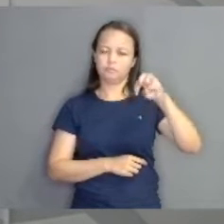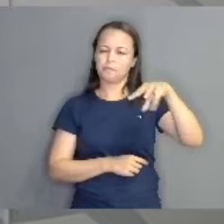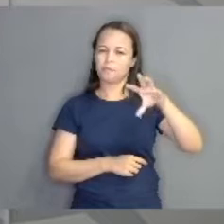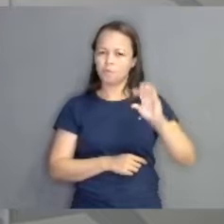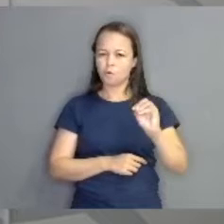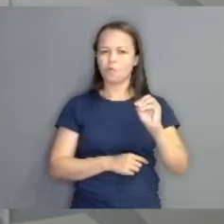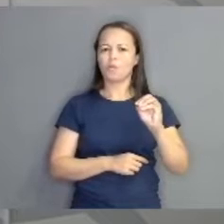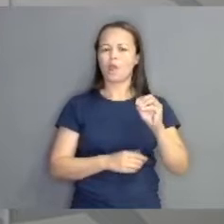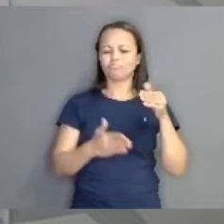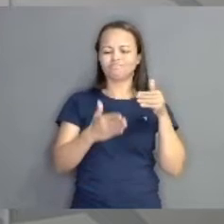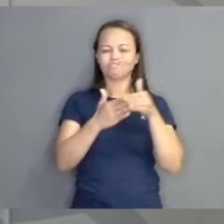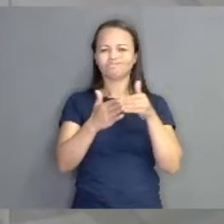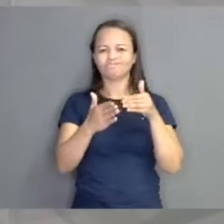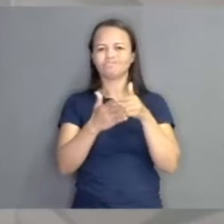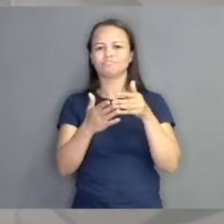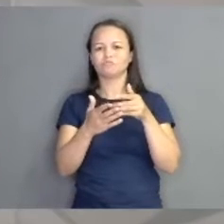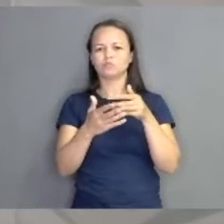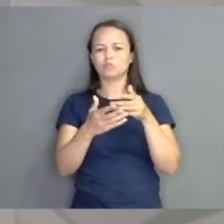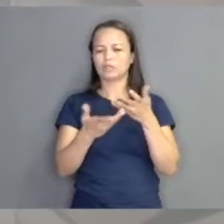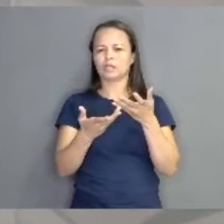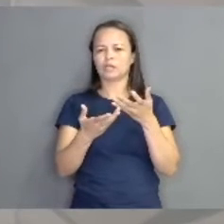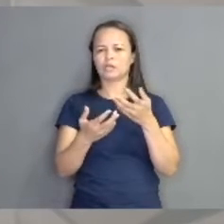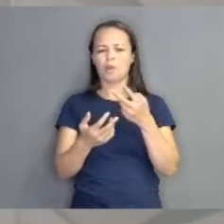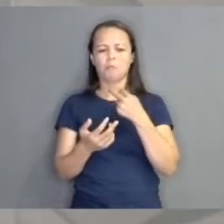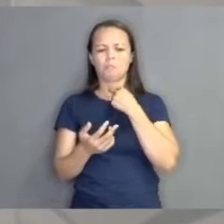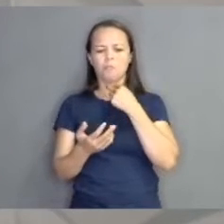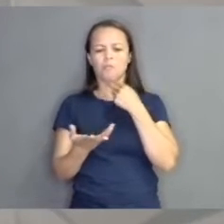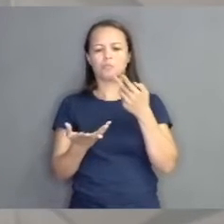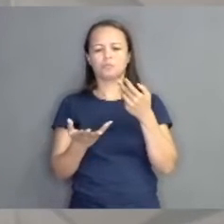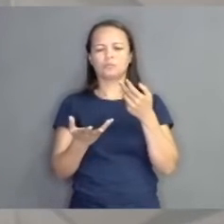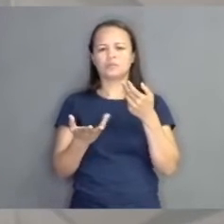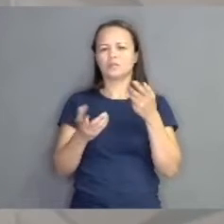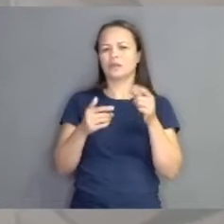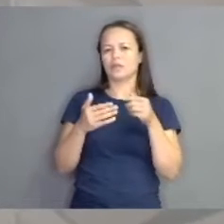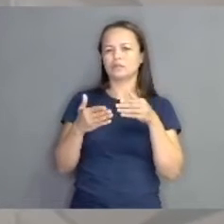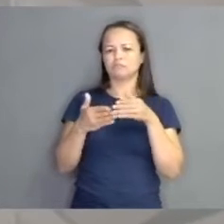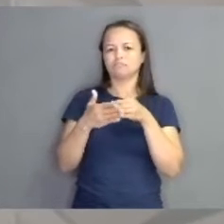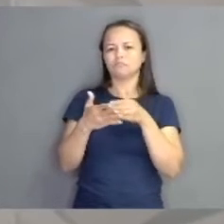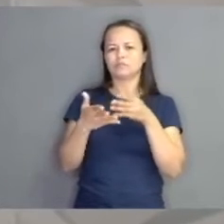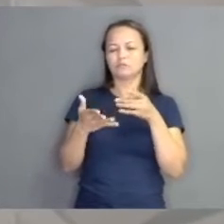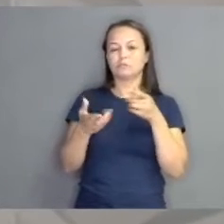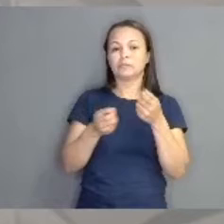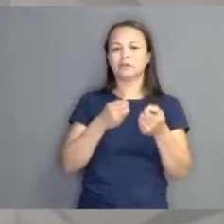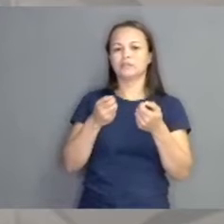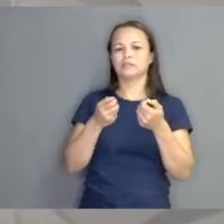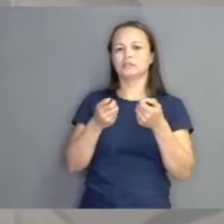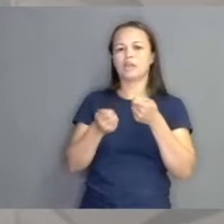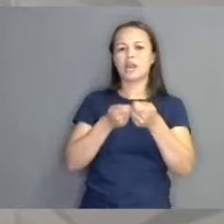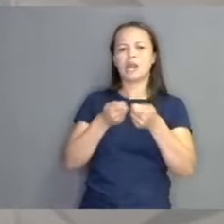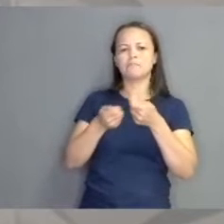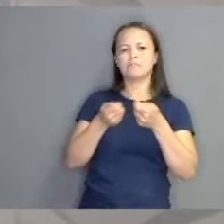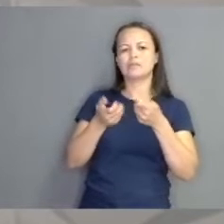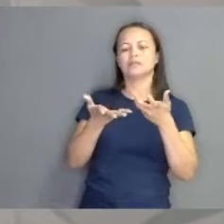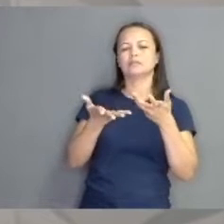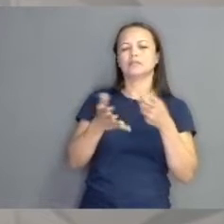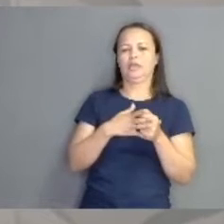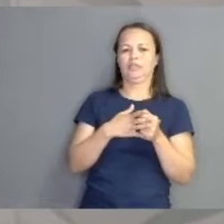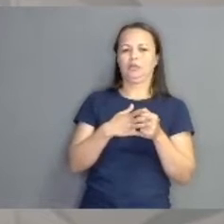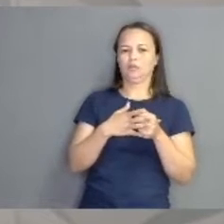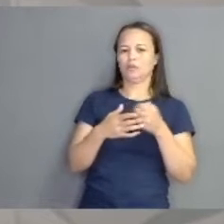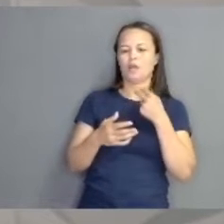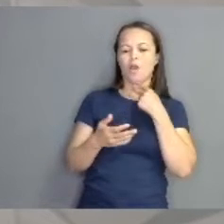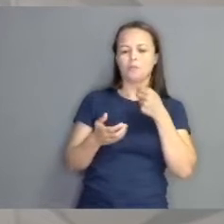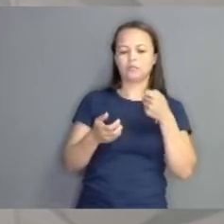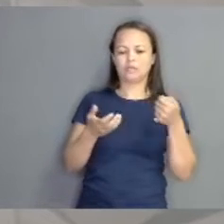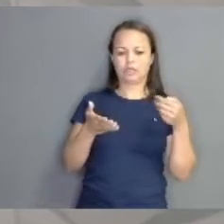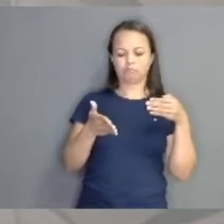Então, professor, o rei poderia abusar da sua autoridade? Sim, para vocês terem uma ideia, existiam,